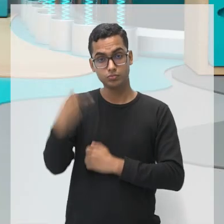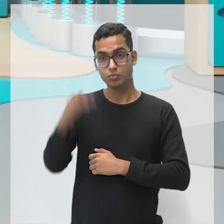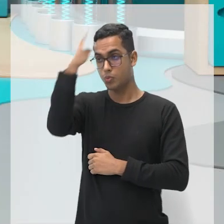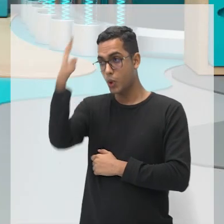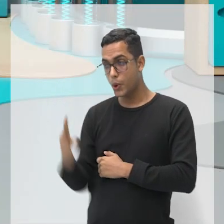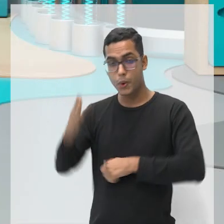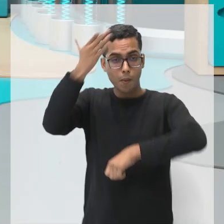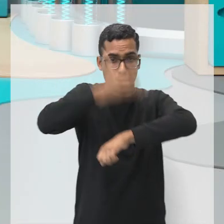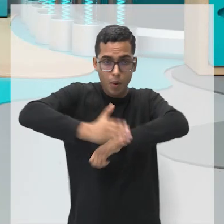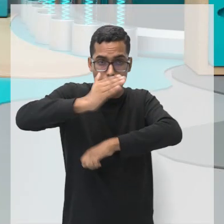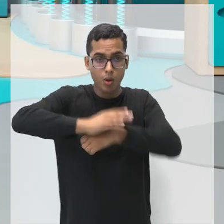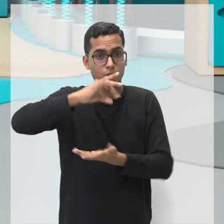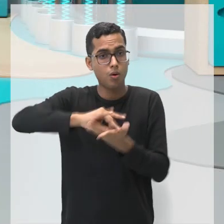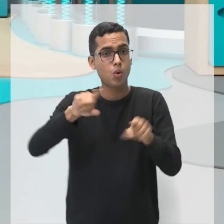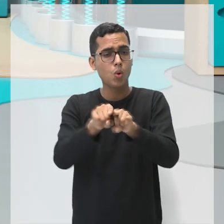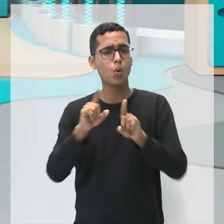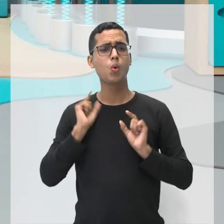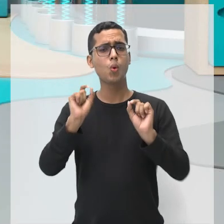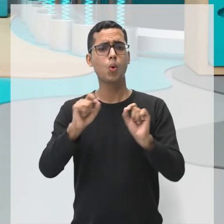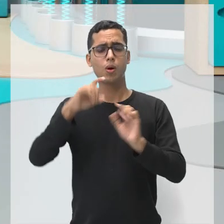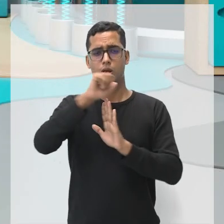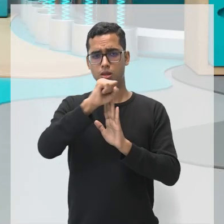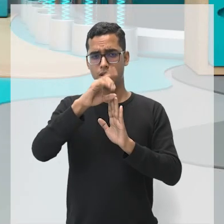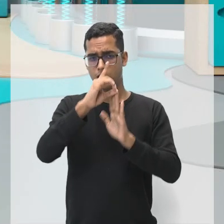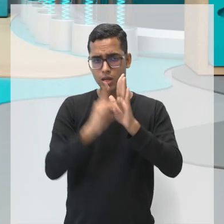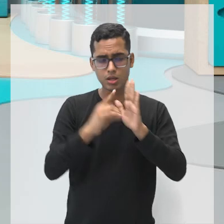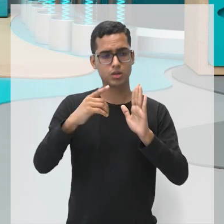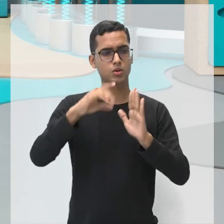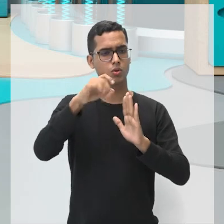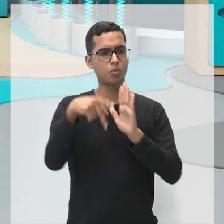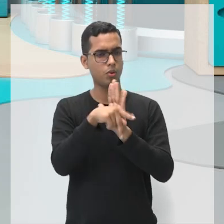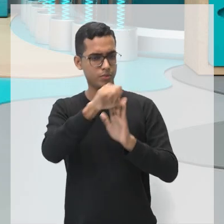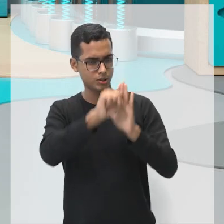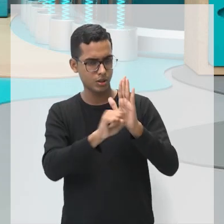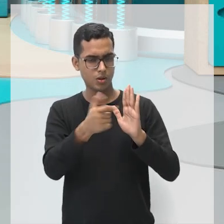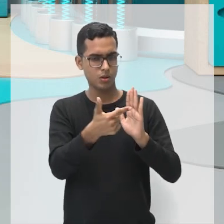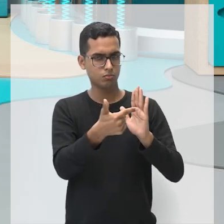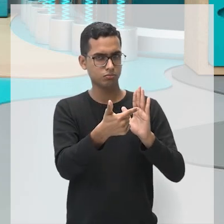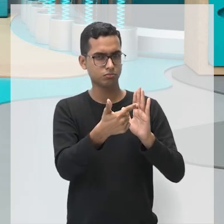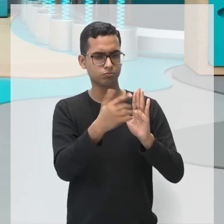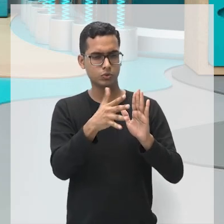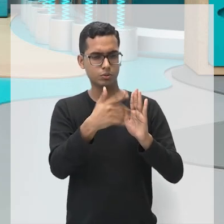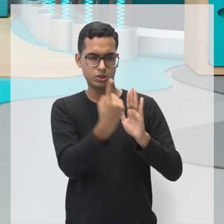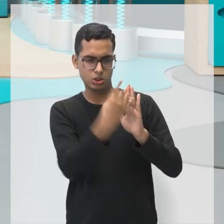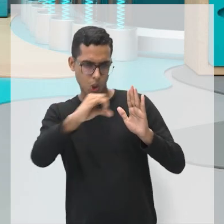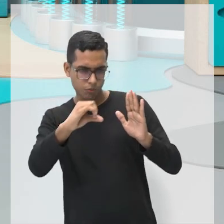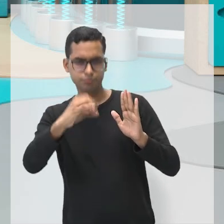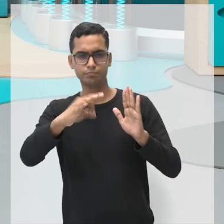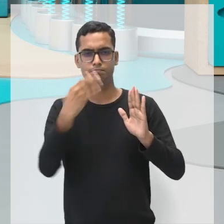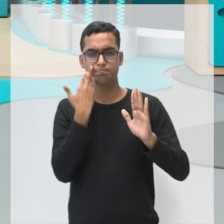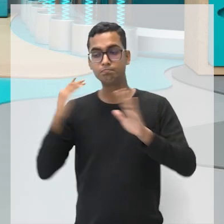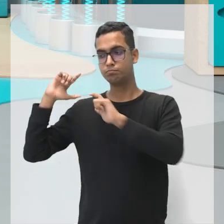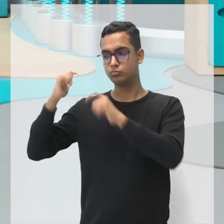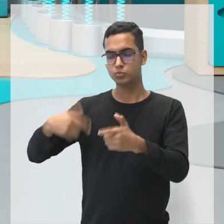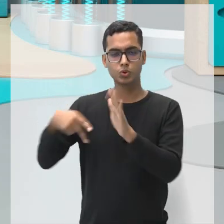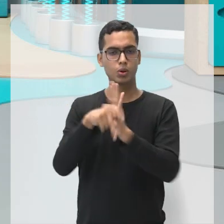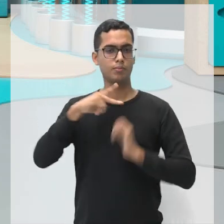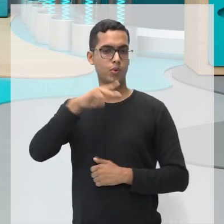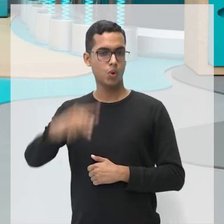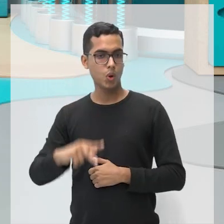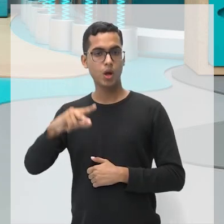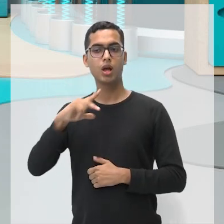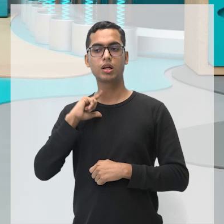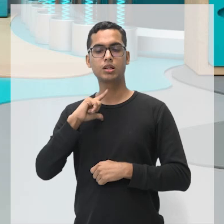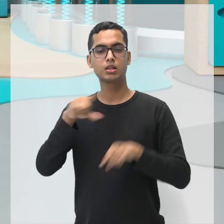a prática remete ali às primeiras décadas do século XIX, tá? E vem com a tradição portuguesa, que por sua